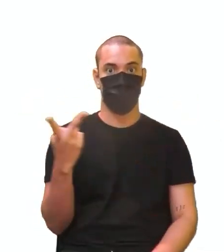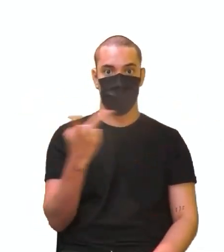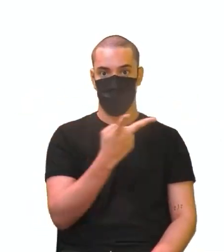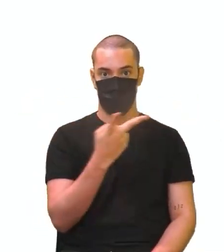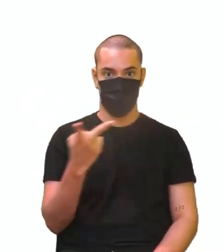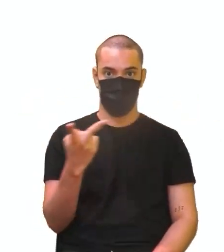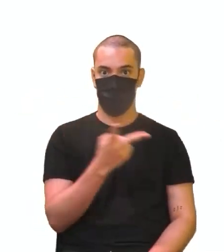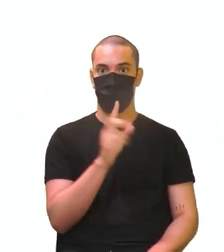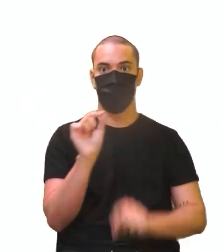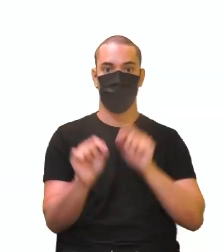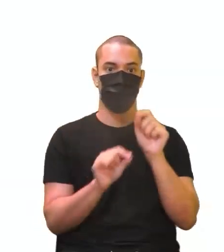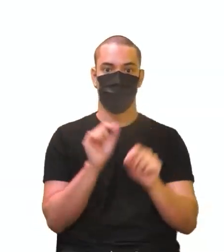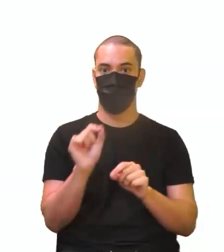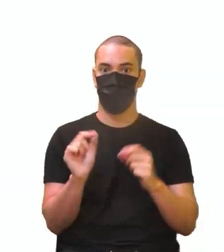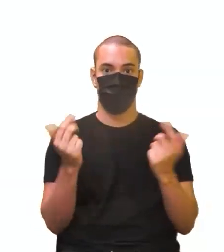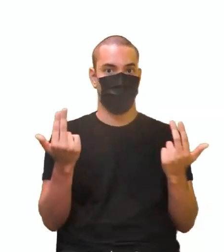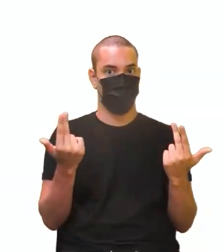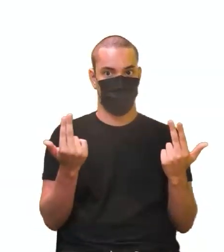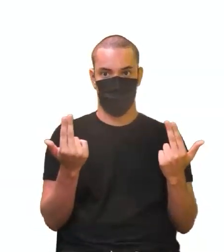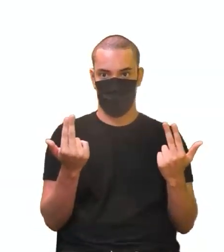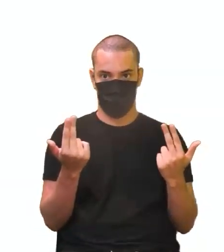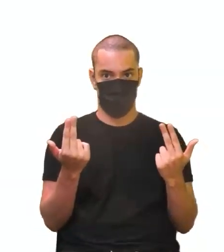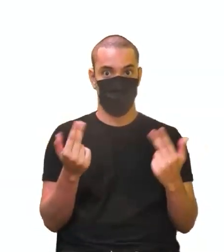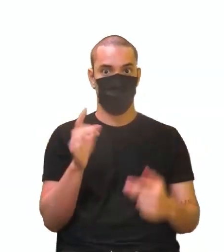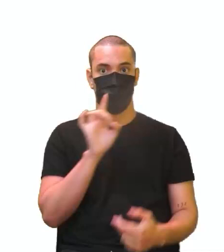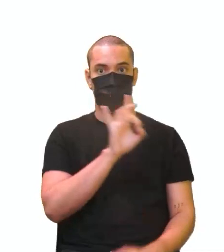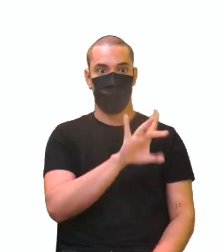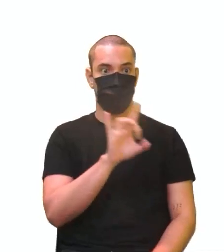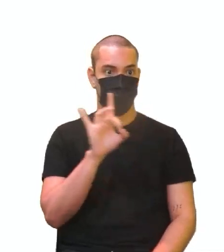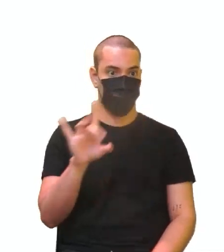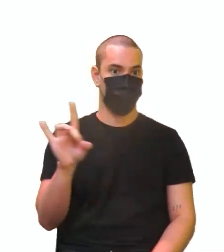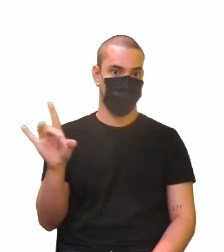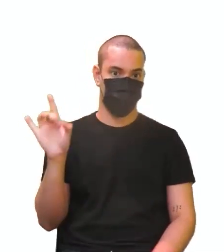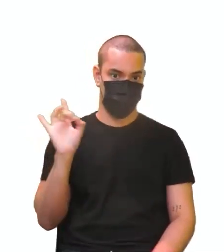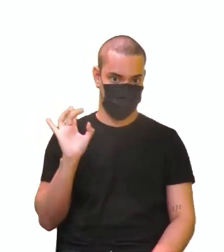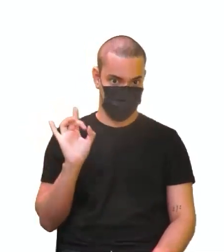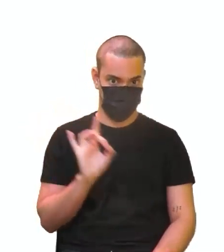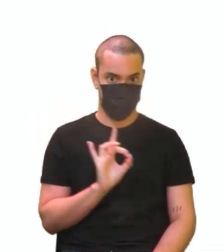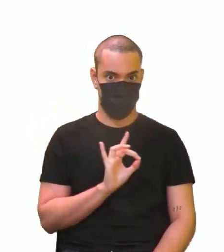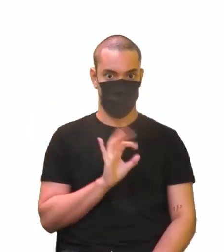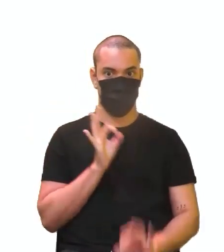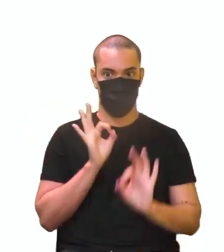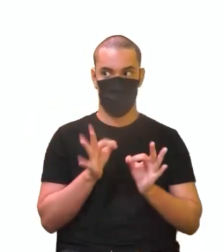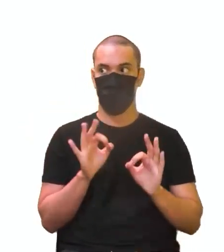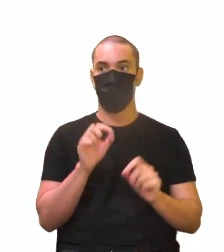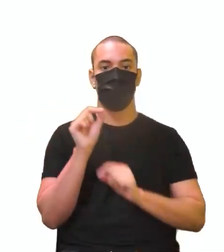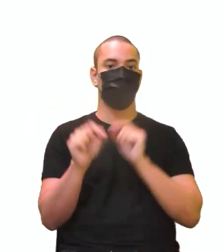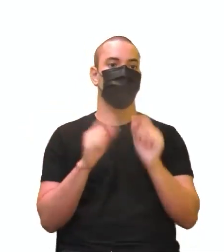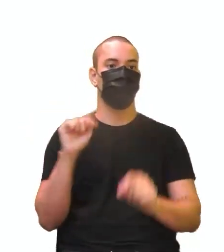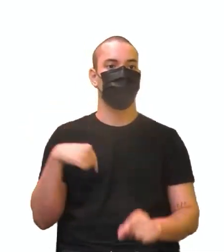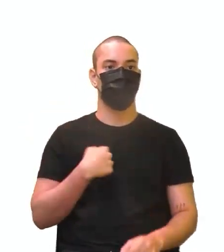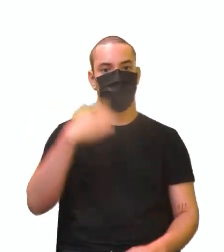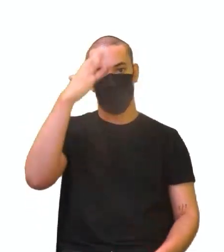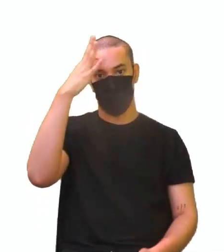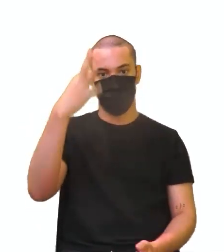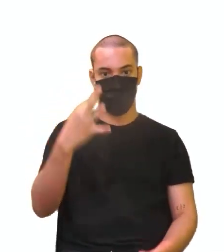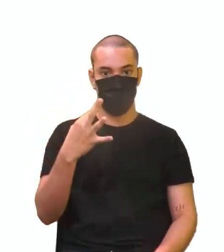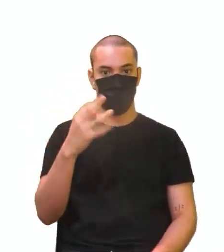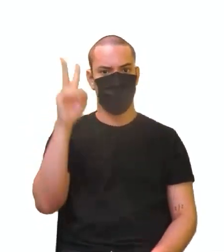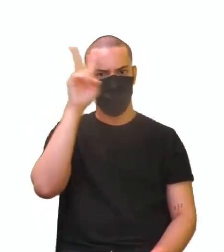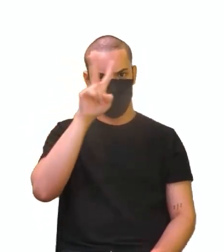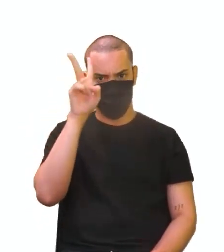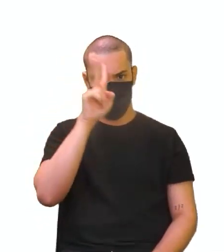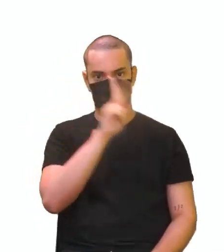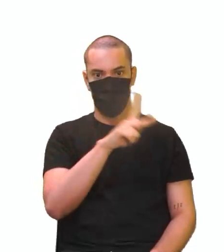dois eventos acontecerem, é a mesma em cada gestação. E o que a gente ficou definido ali? Lembra quando o professor